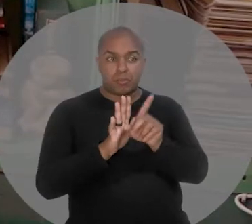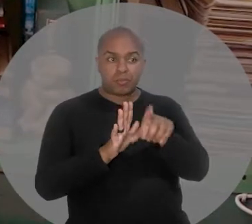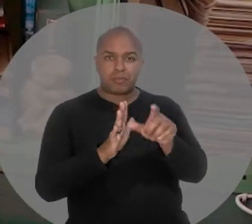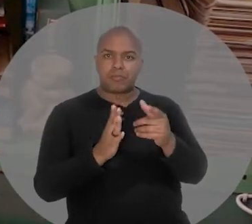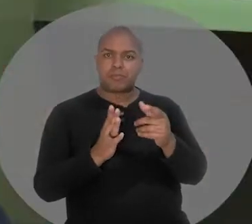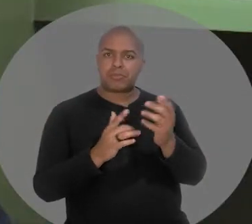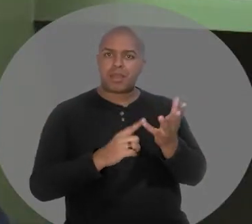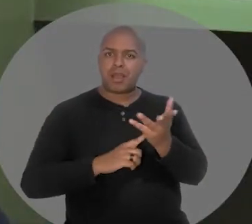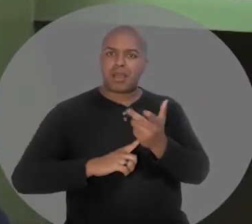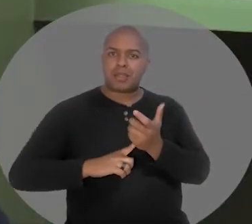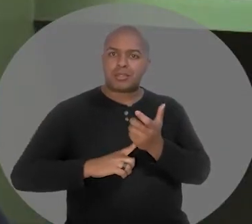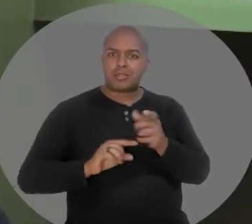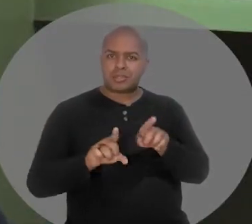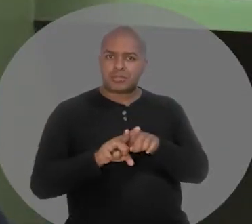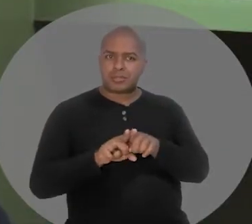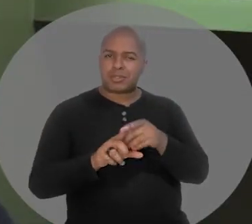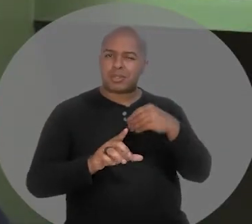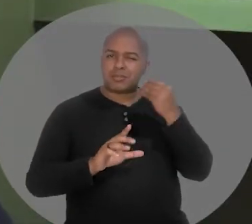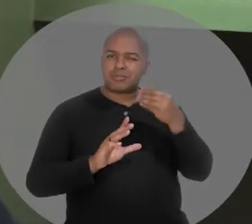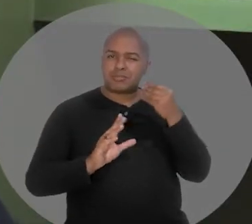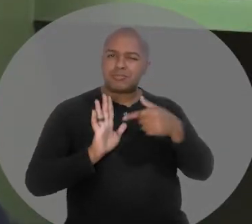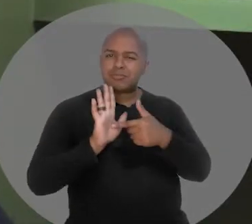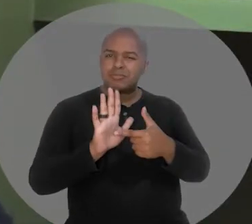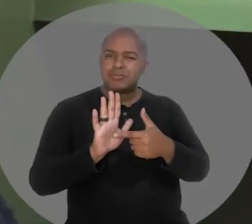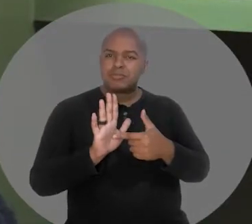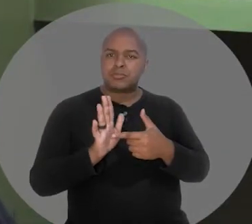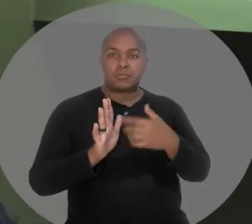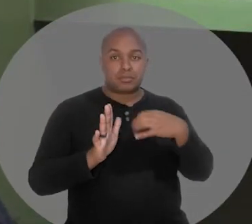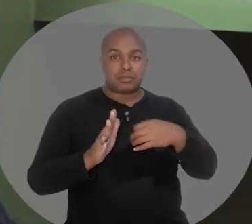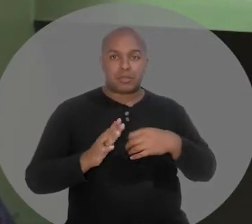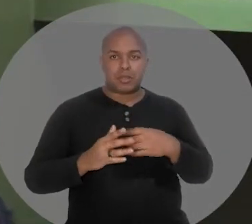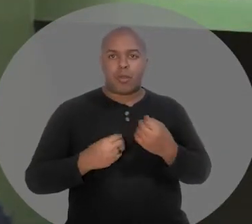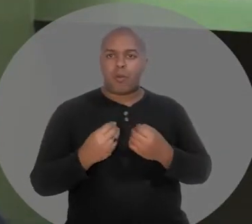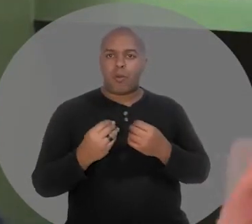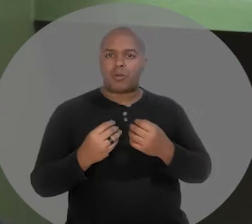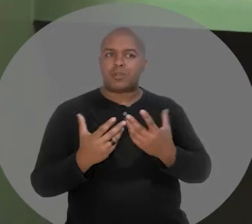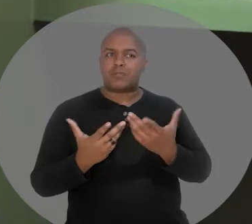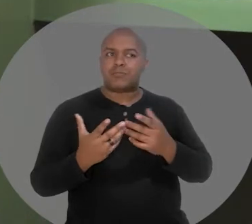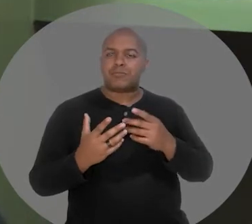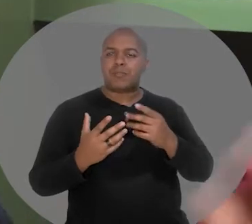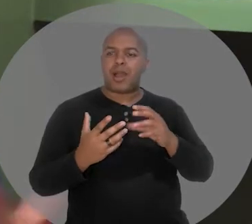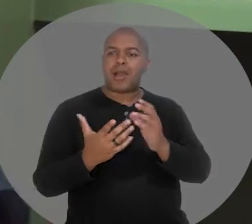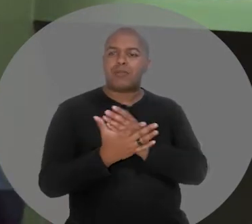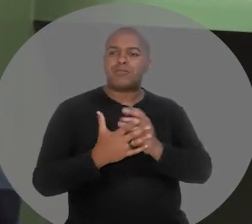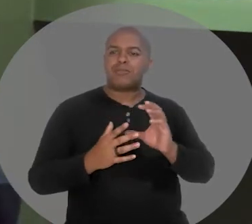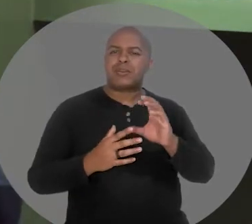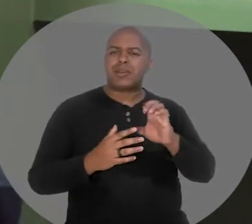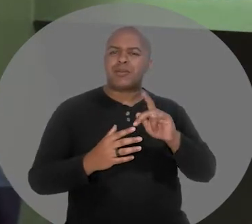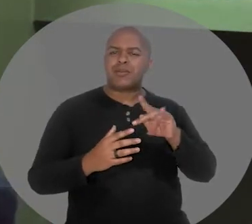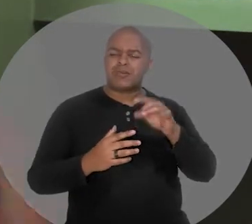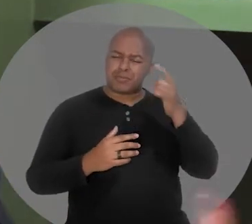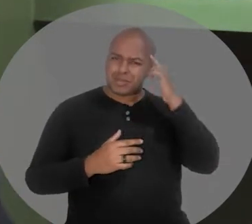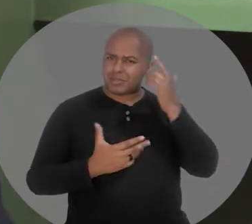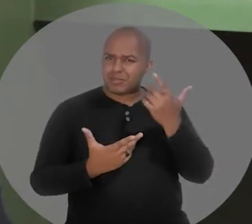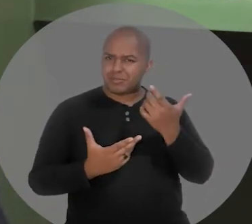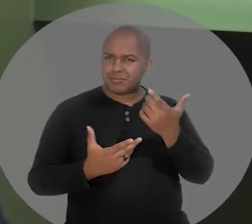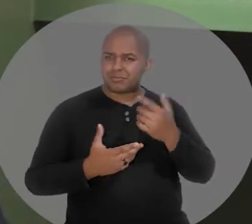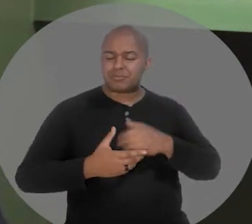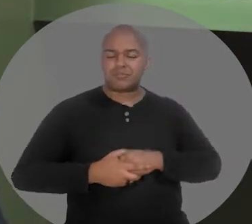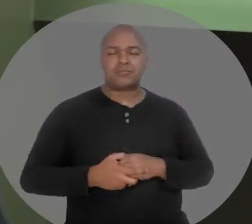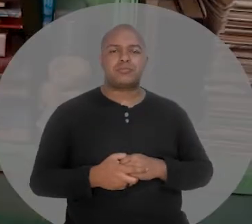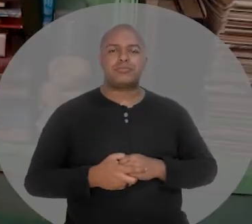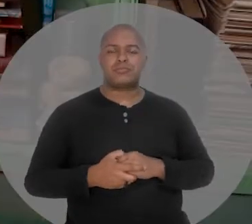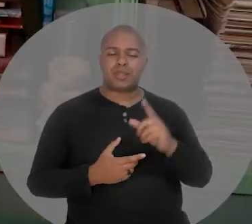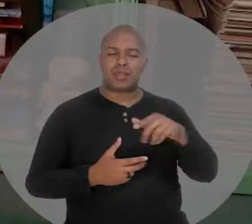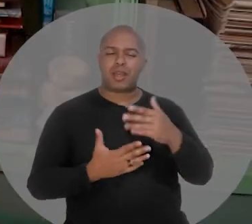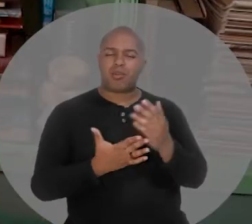juntar a arte, a expressão, né, de uma época, imagina,